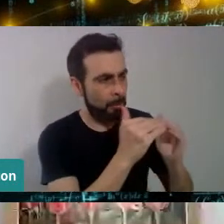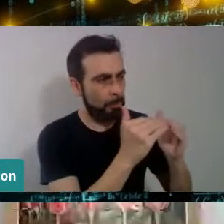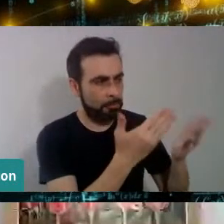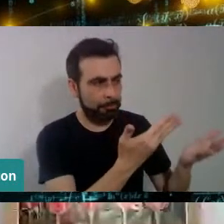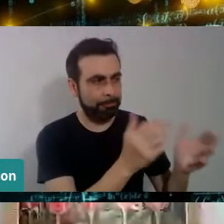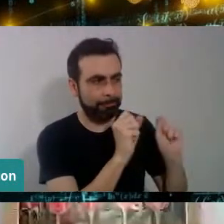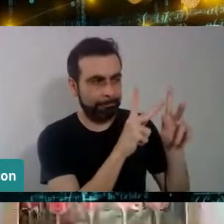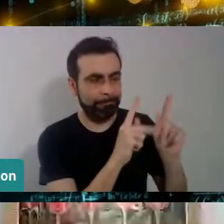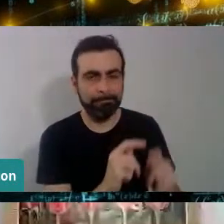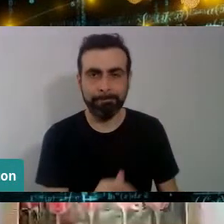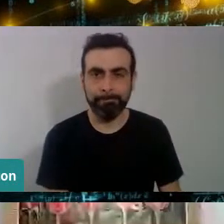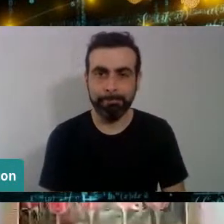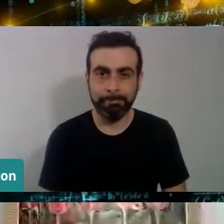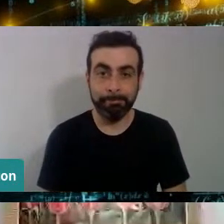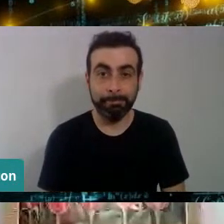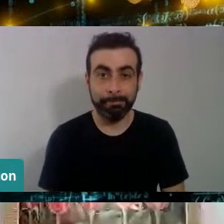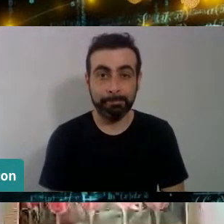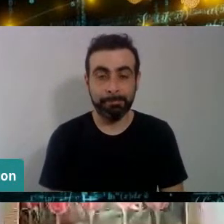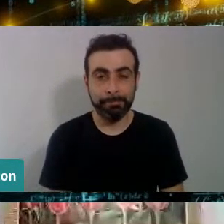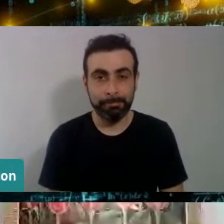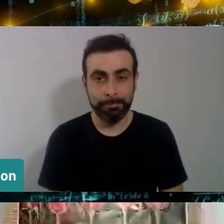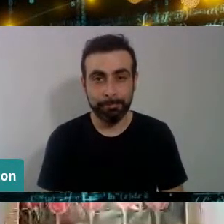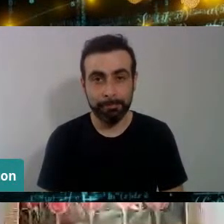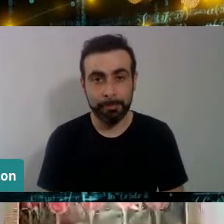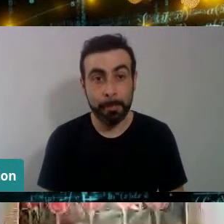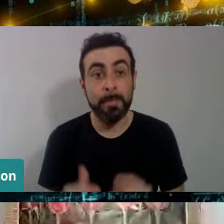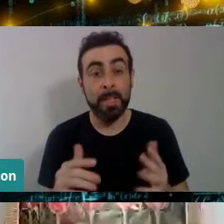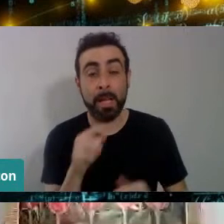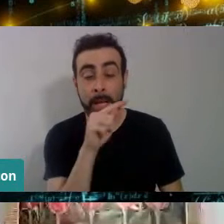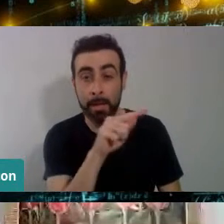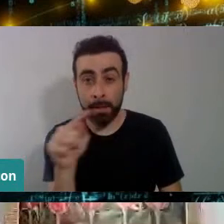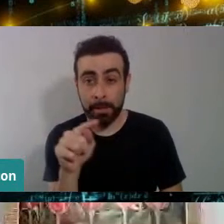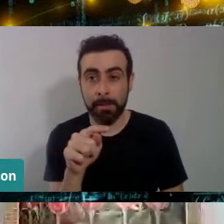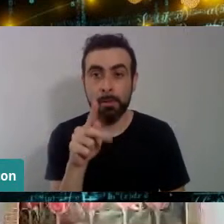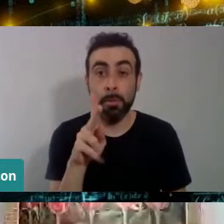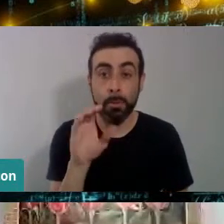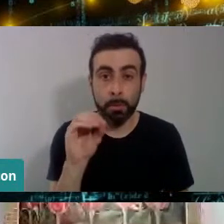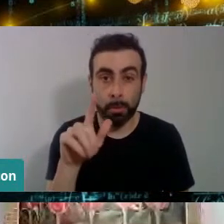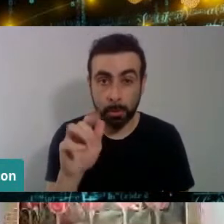Isso mesmo. Mas o Koga, ele também